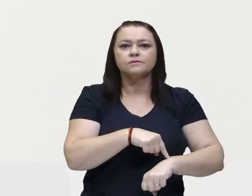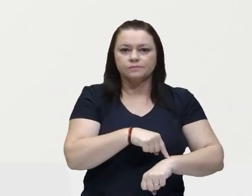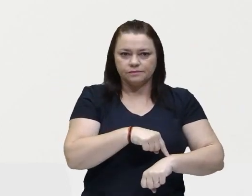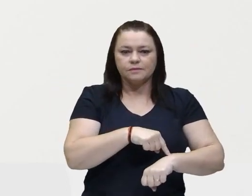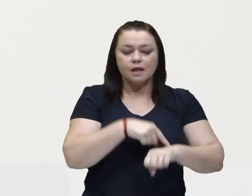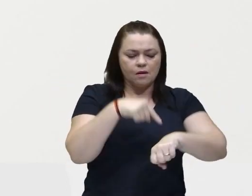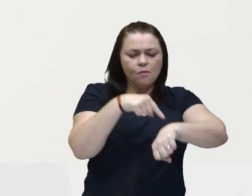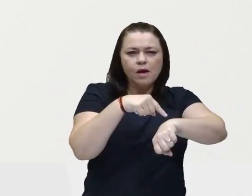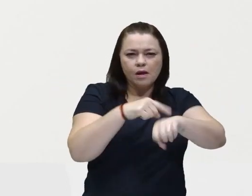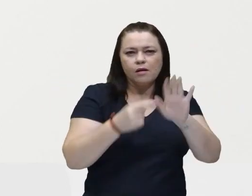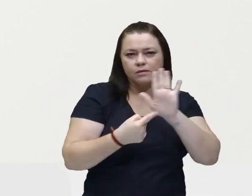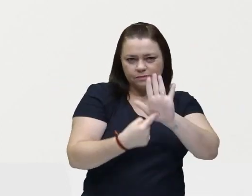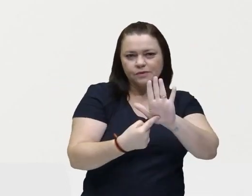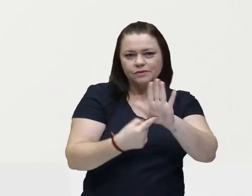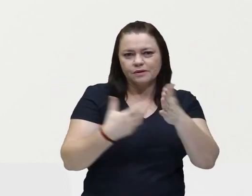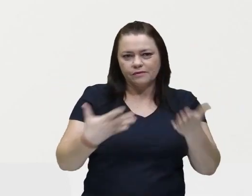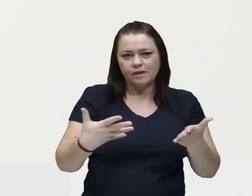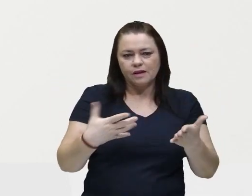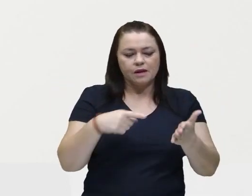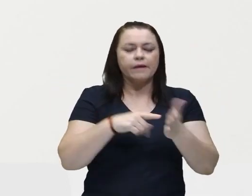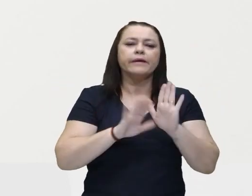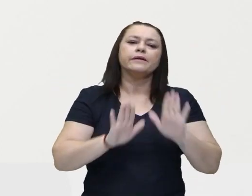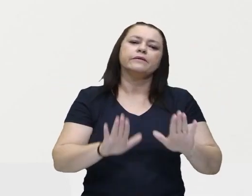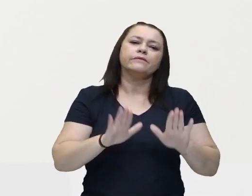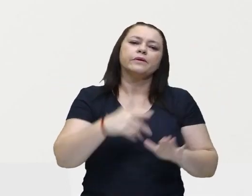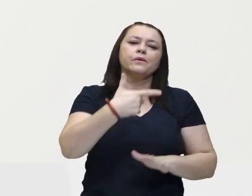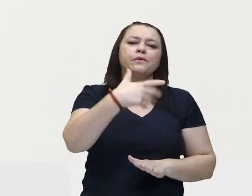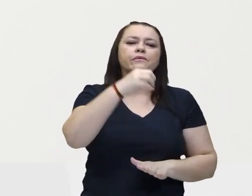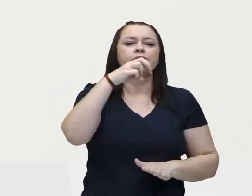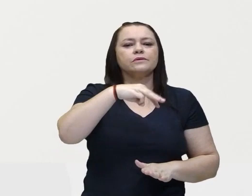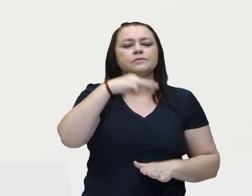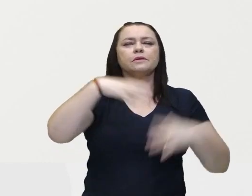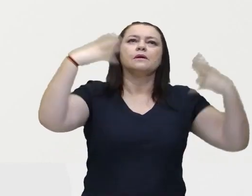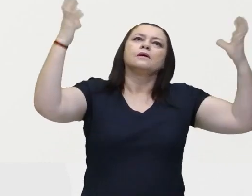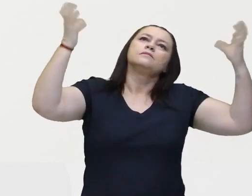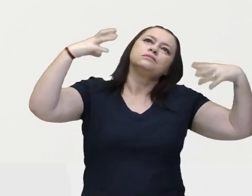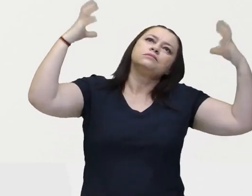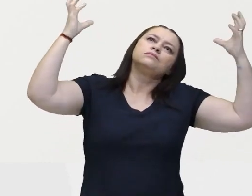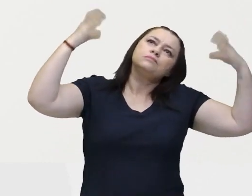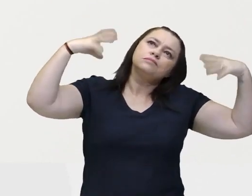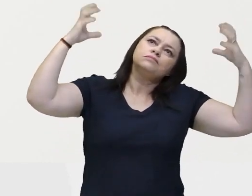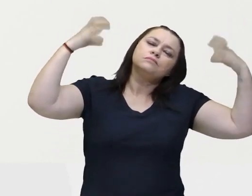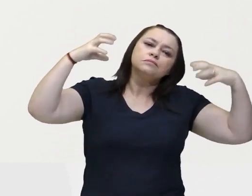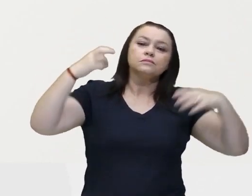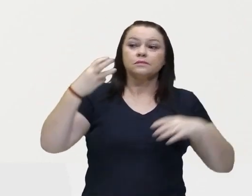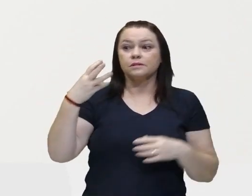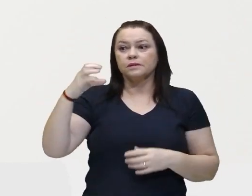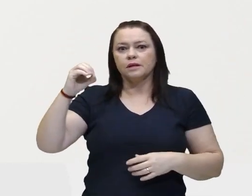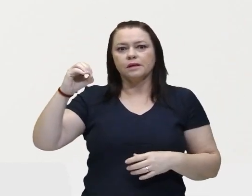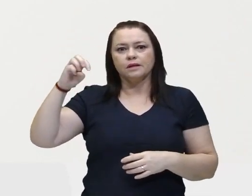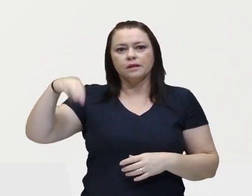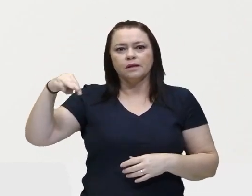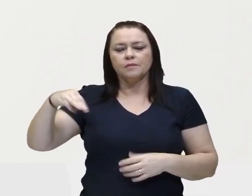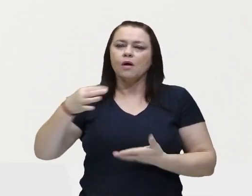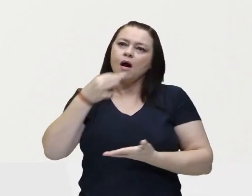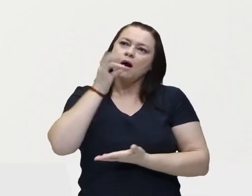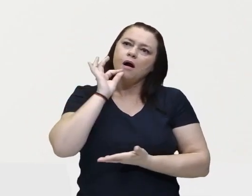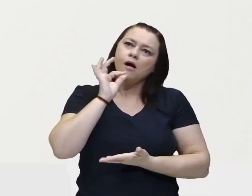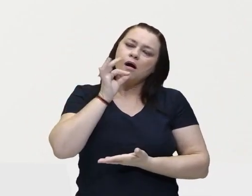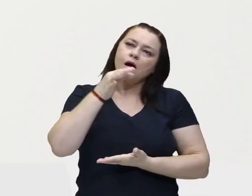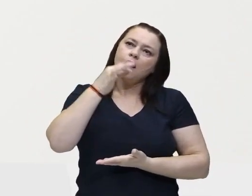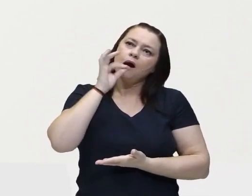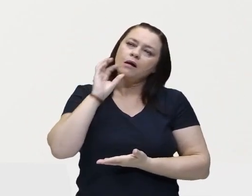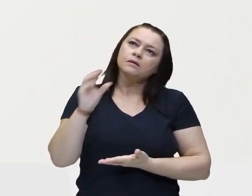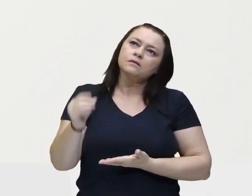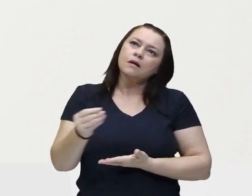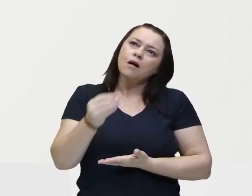nosso relógio. Ele gastou 20 minutos no banho e 30 minutos tomando café. Lembrando